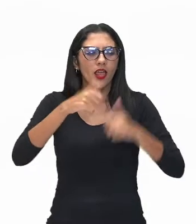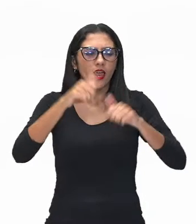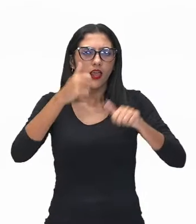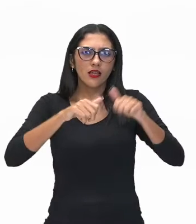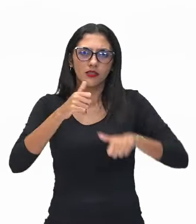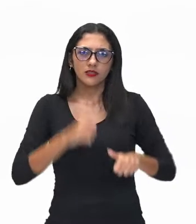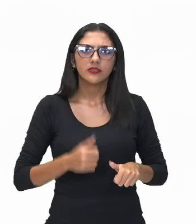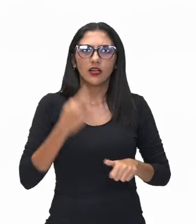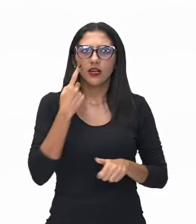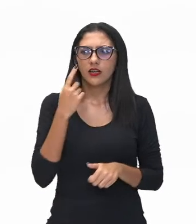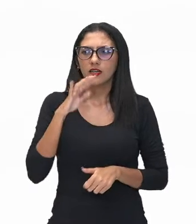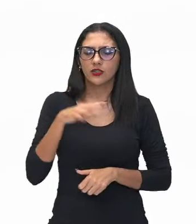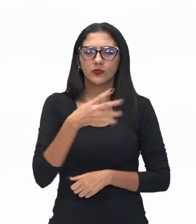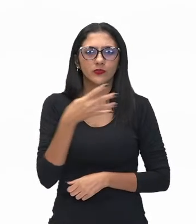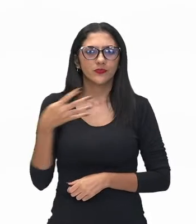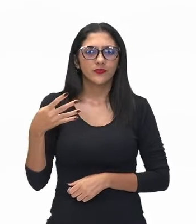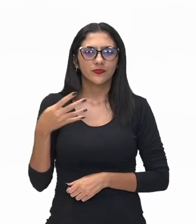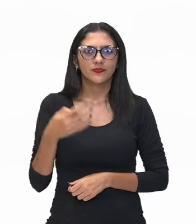analisado.